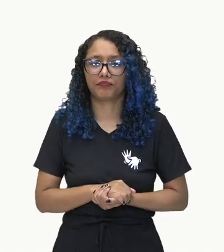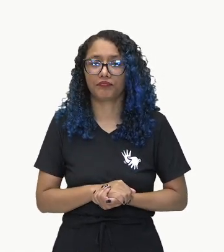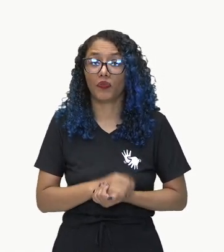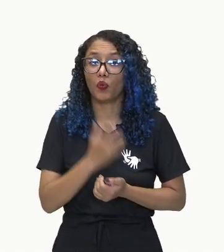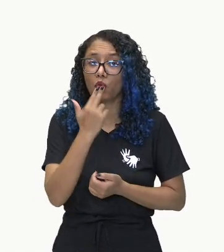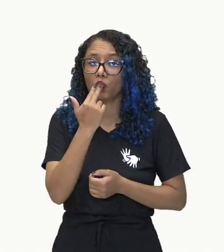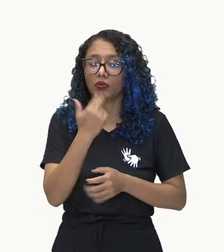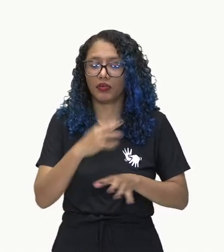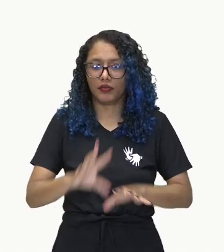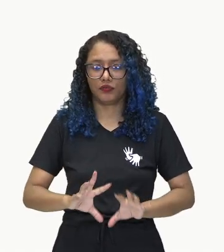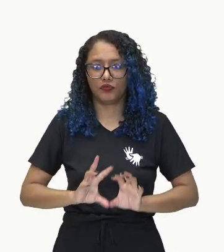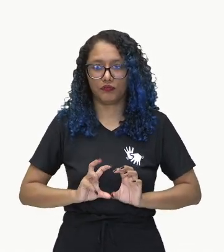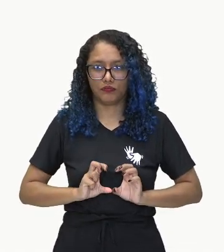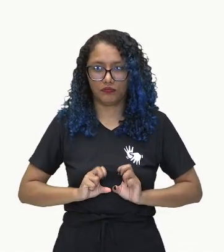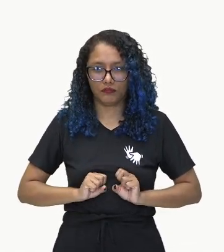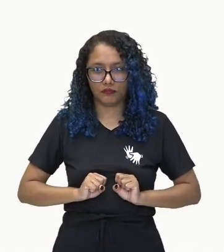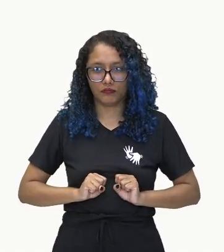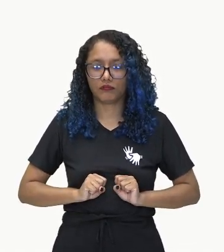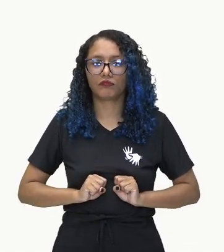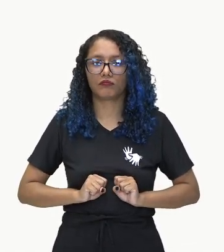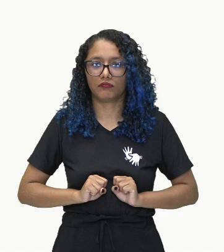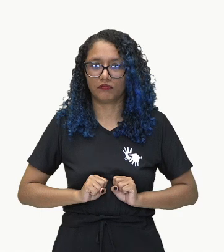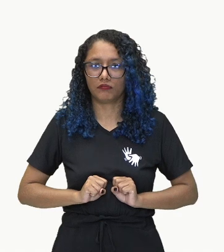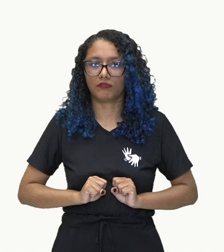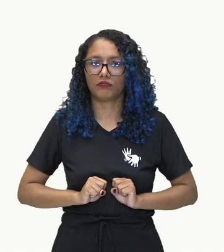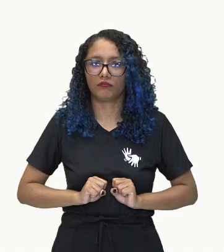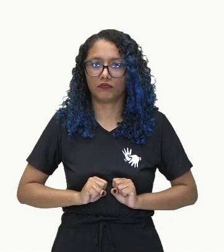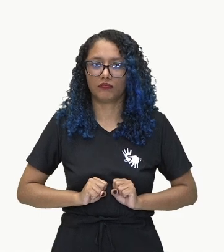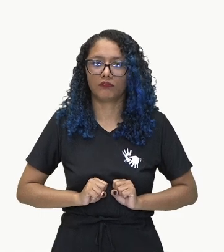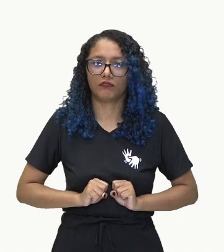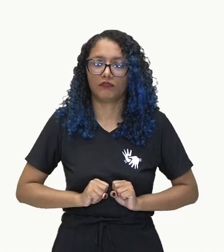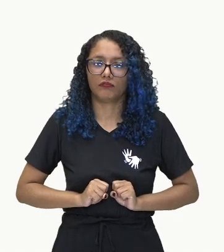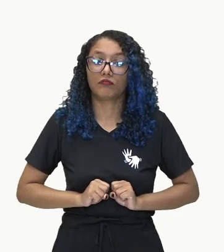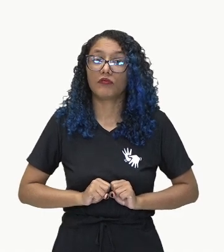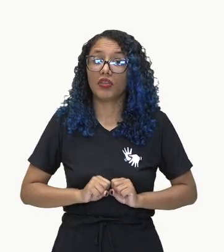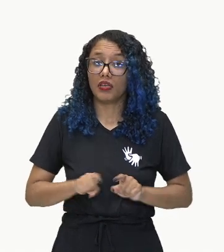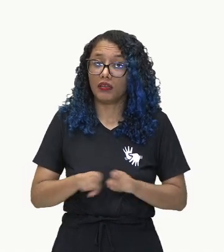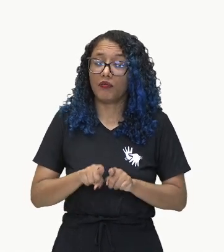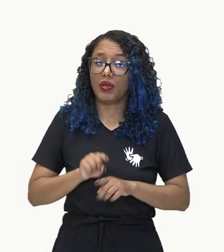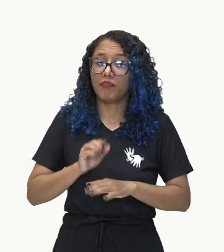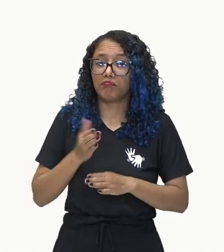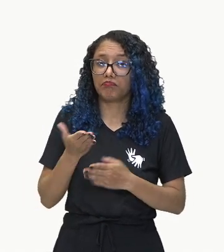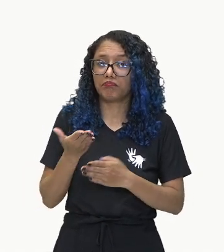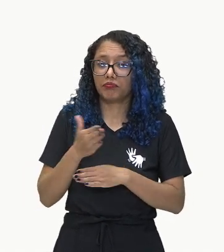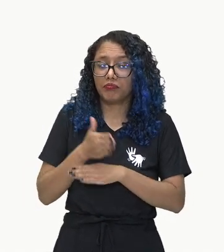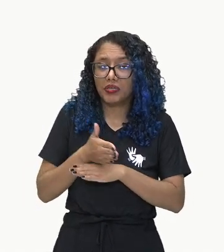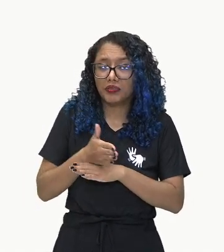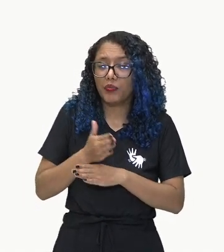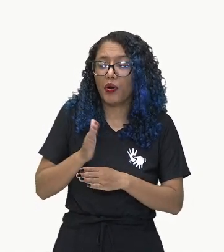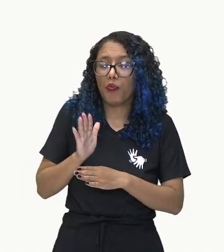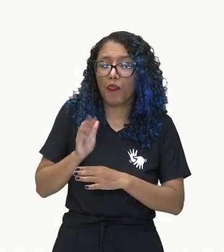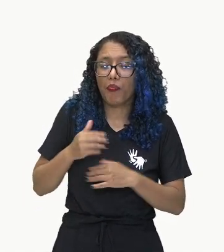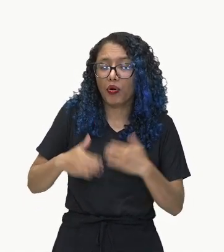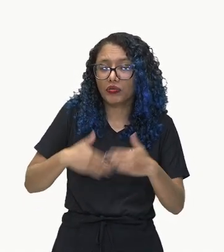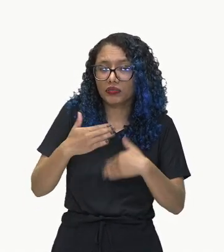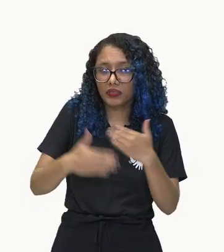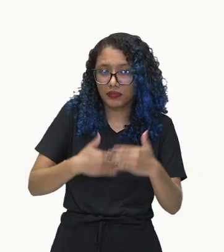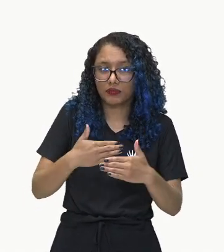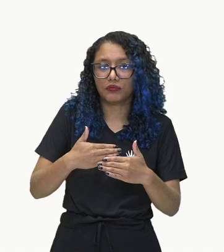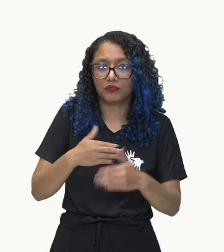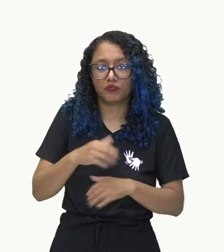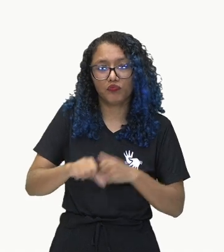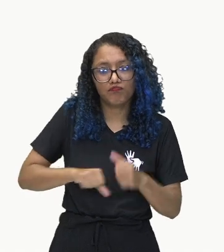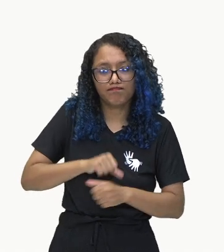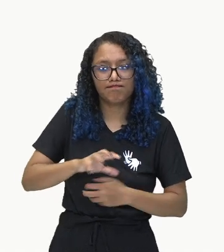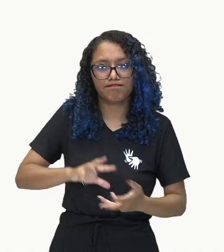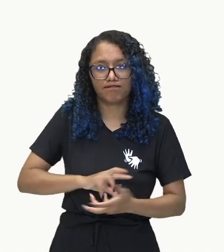nutrientes, mas também vai participar do processo de transformação antes da absorção. Ele vai transformar tudo aquilo que não